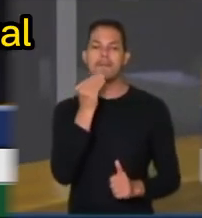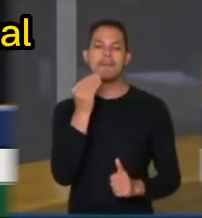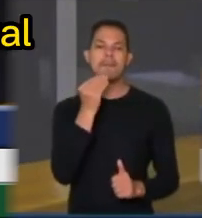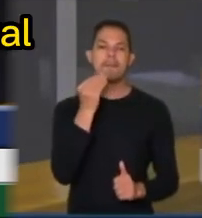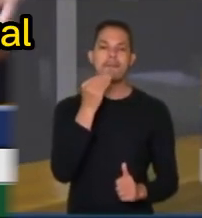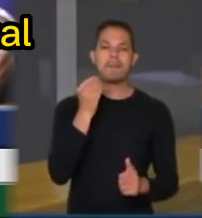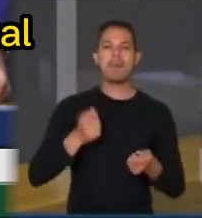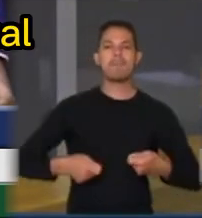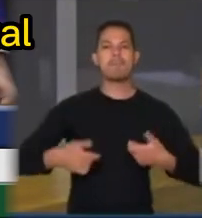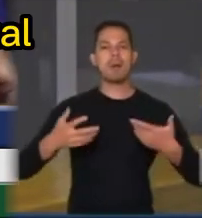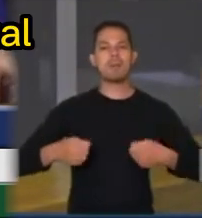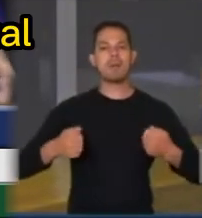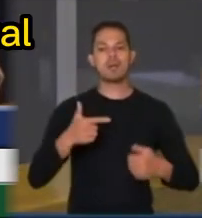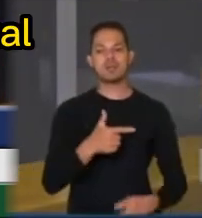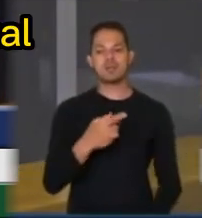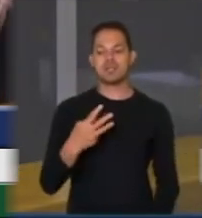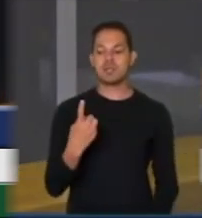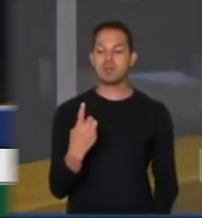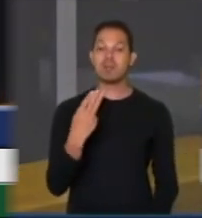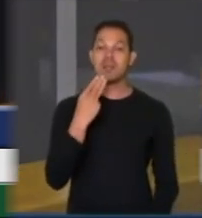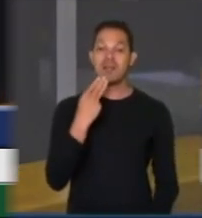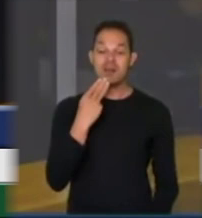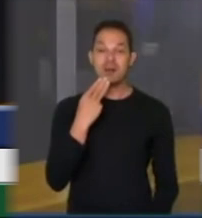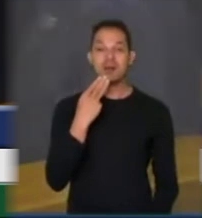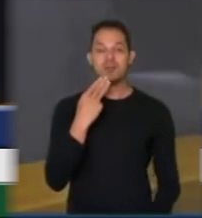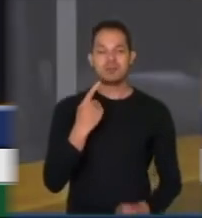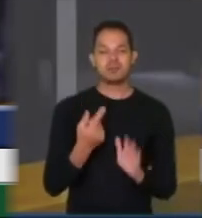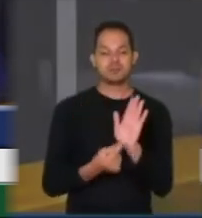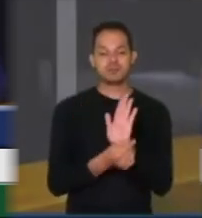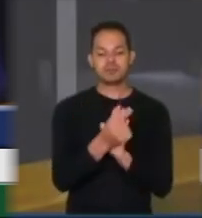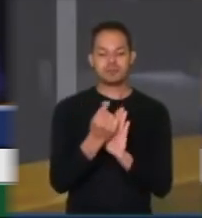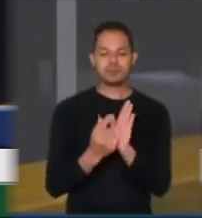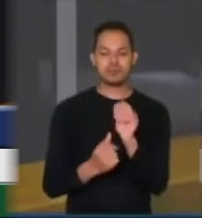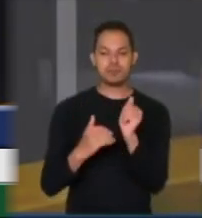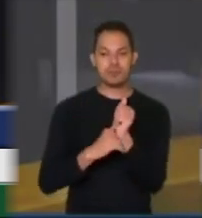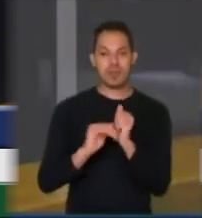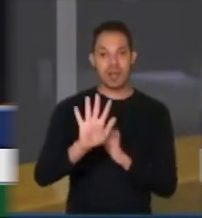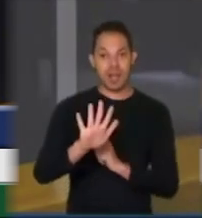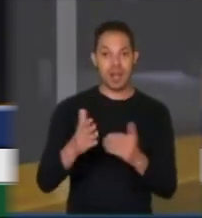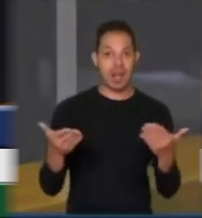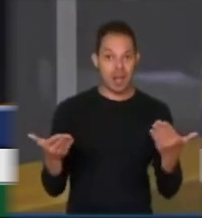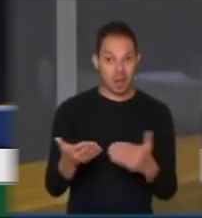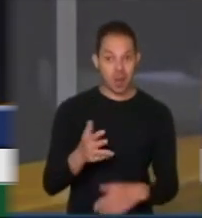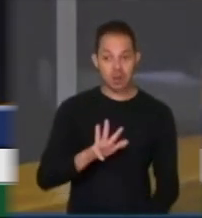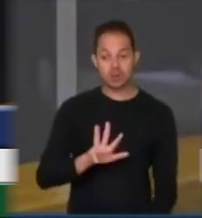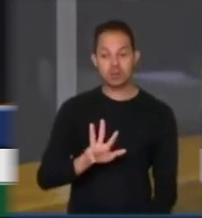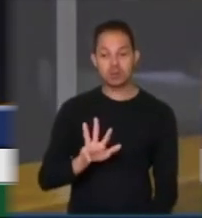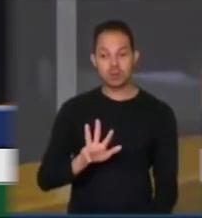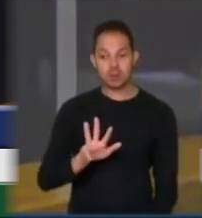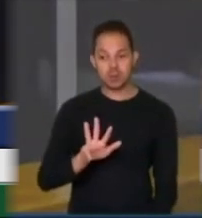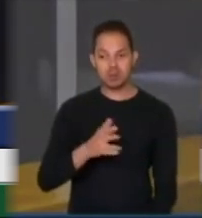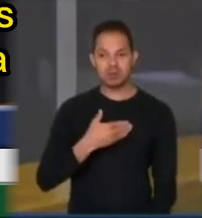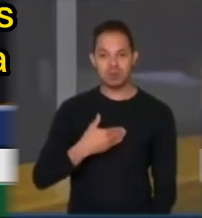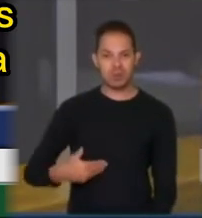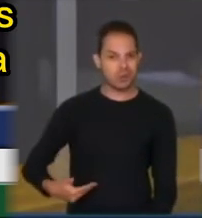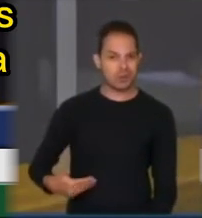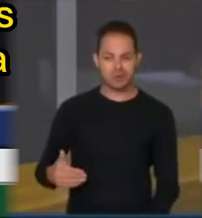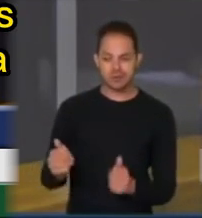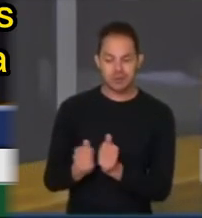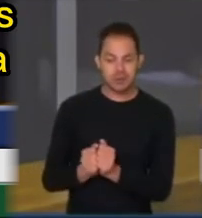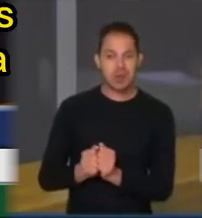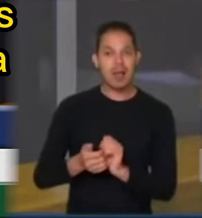331 milhões do tal orçamento secreto. E mais, agora Lula e seu desgoverno